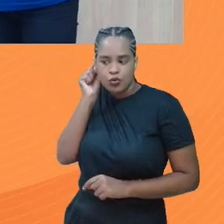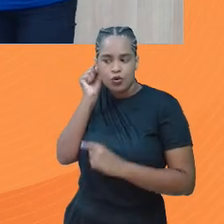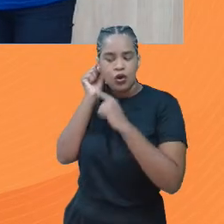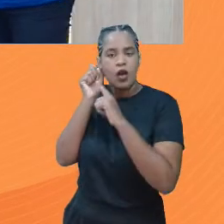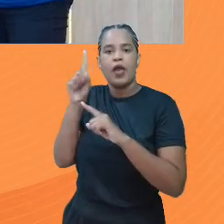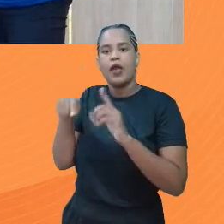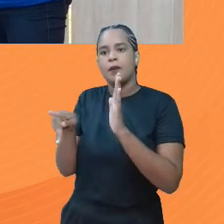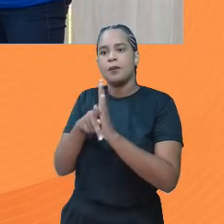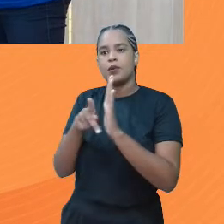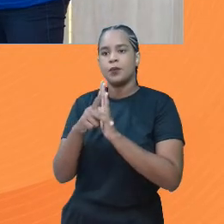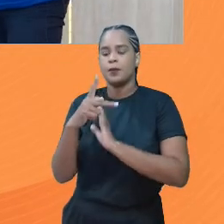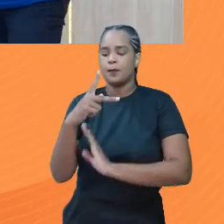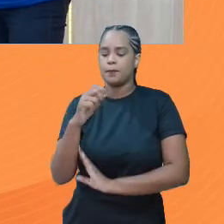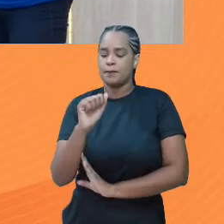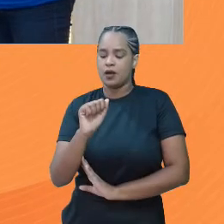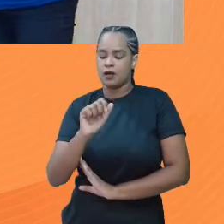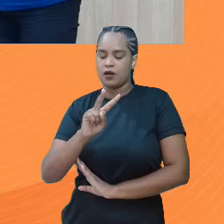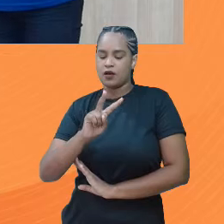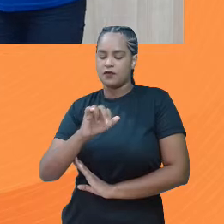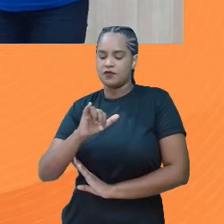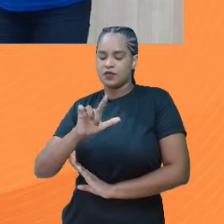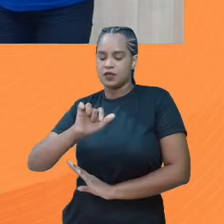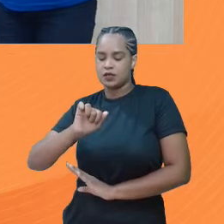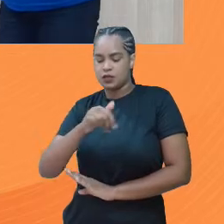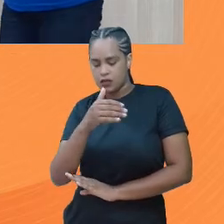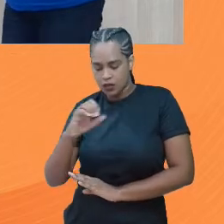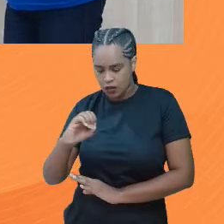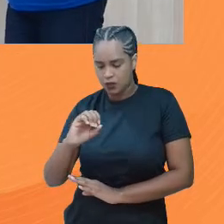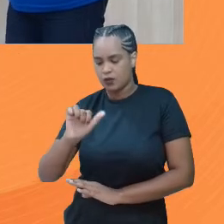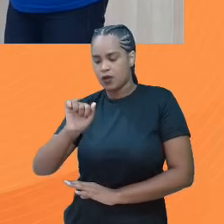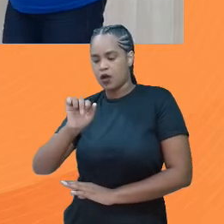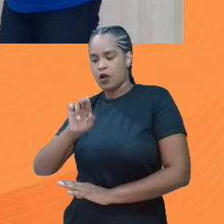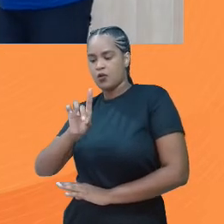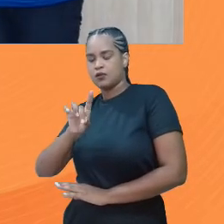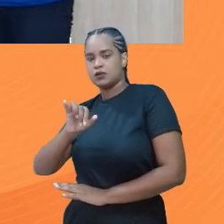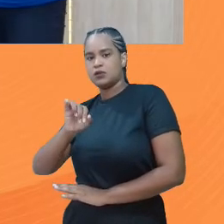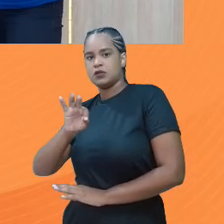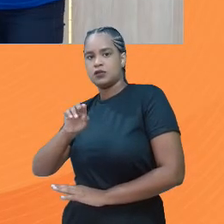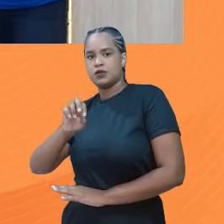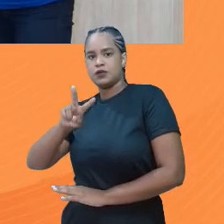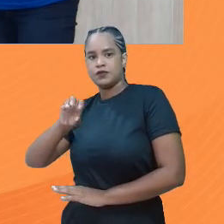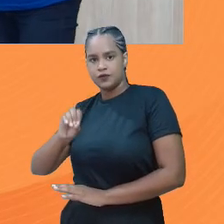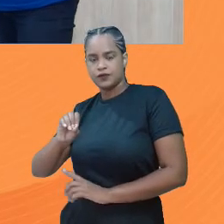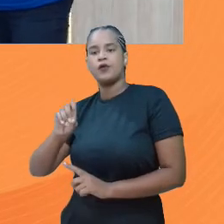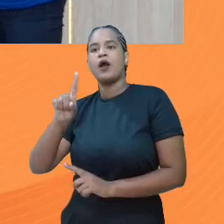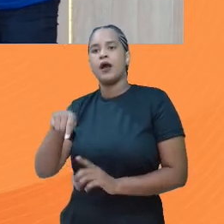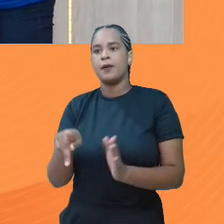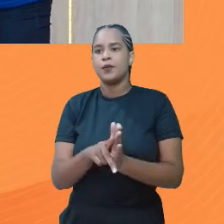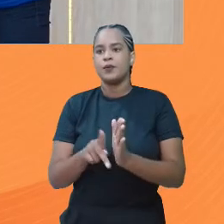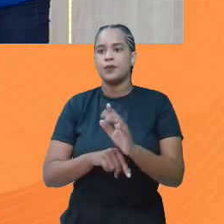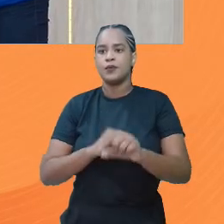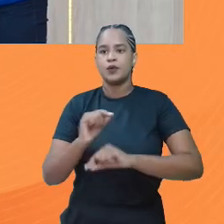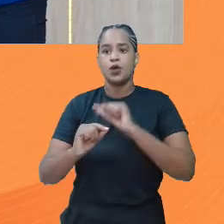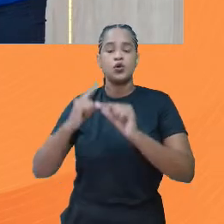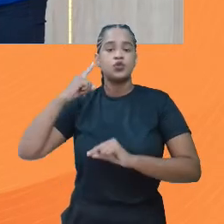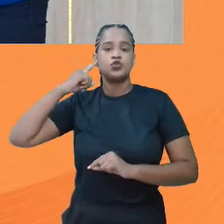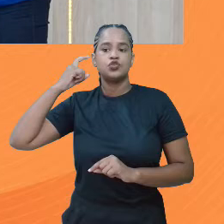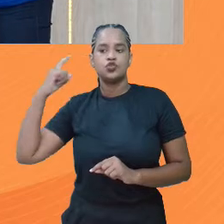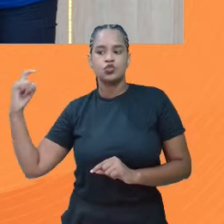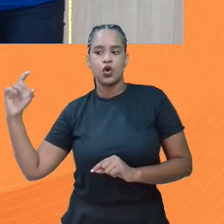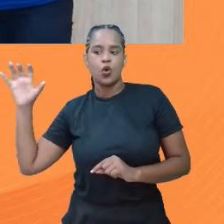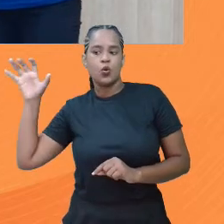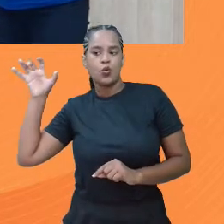de pavilhão auditivo. E esse pavilhão auditivo, ele capta e o som, ele vai caminhar por